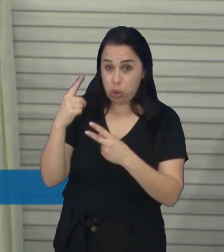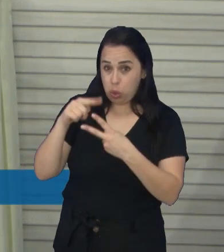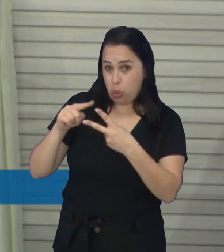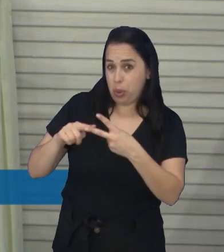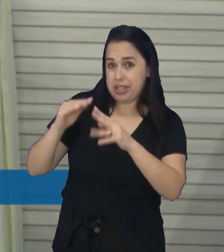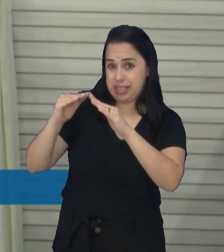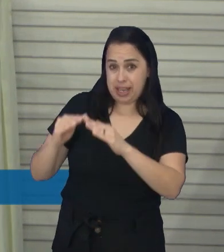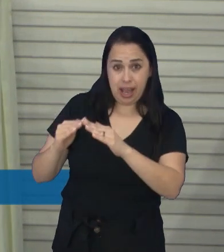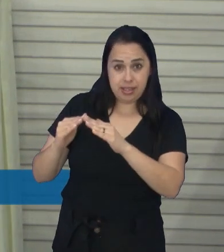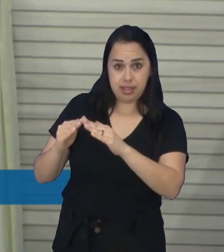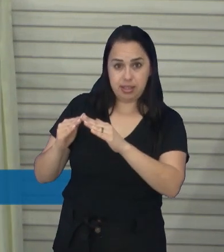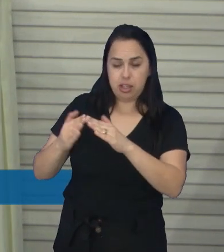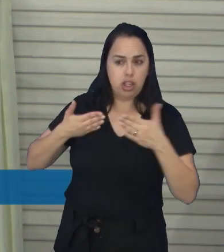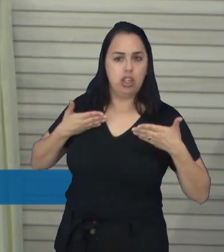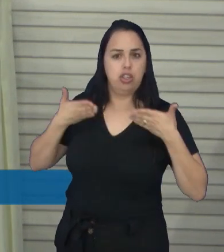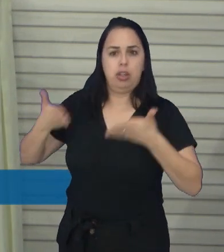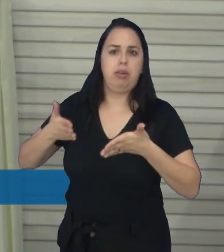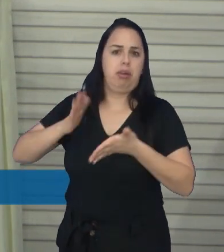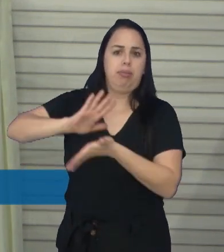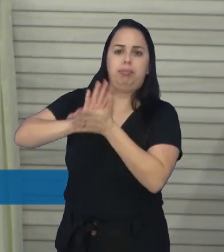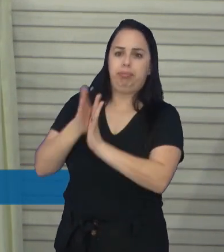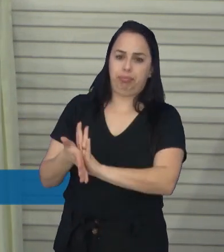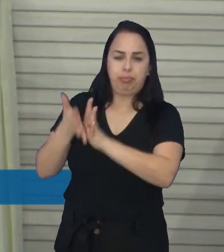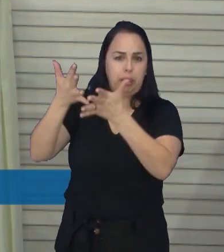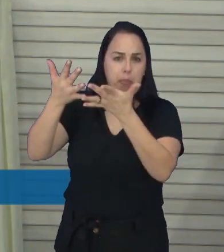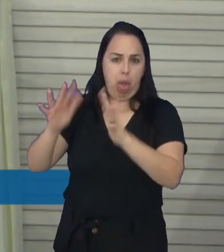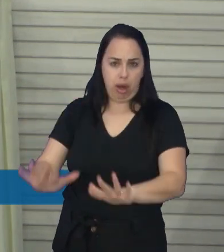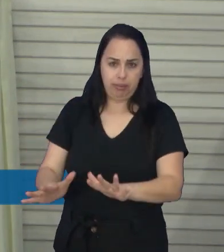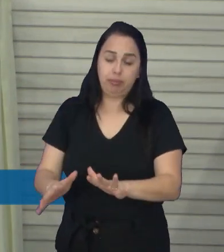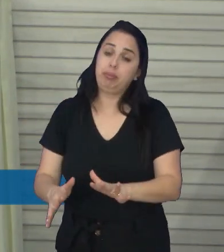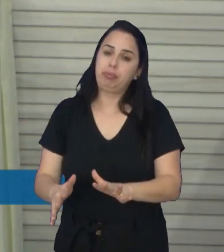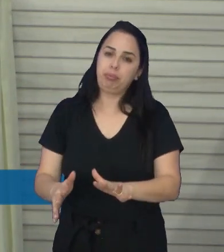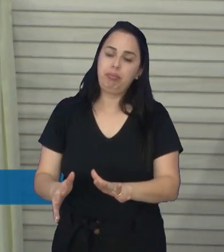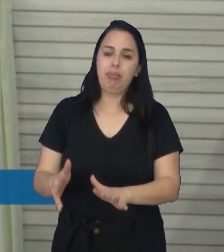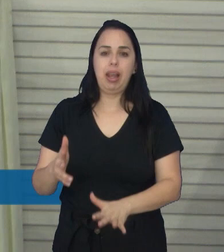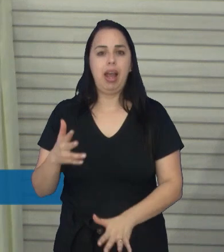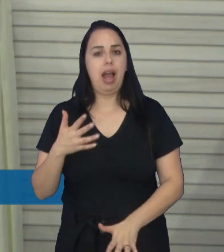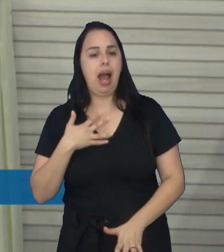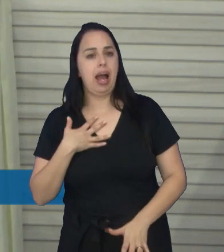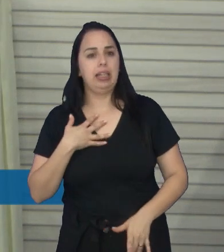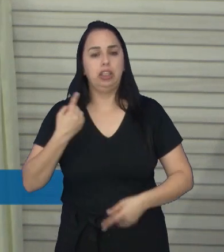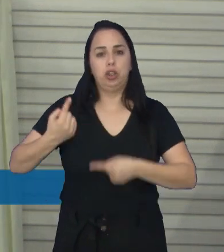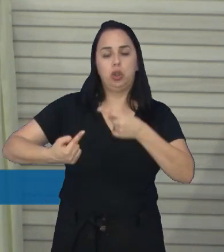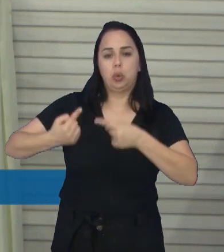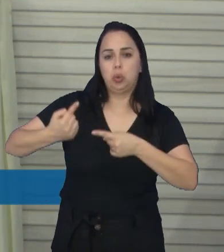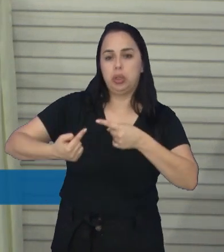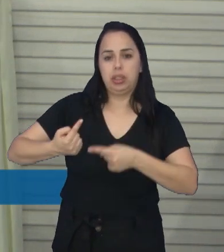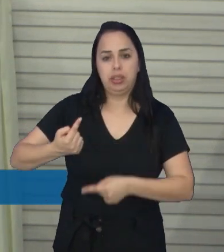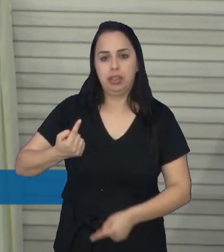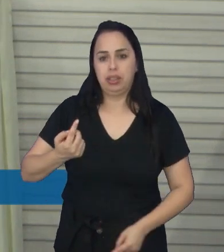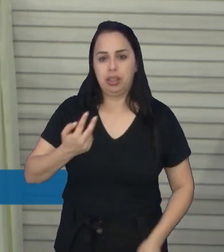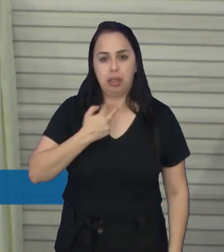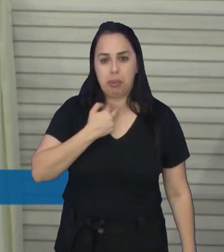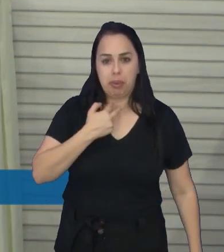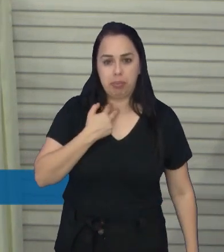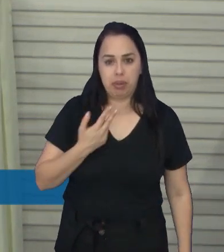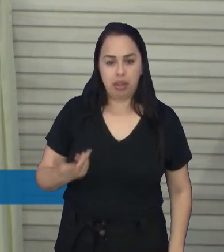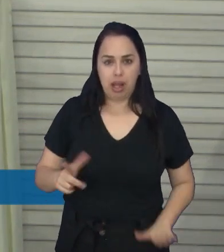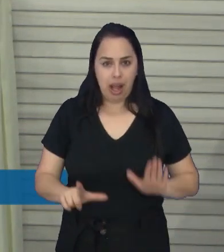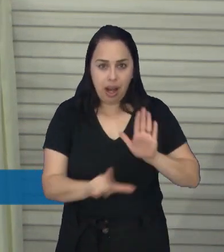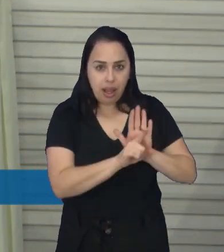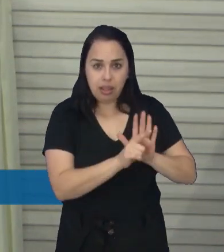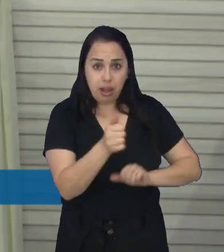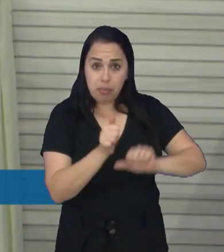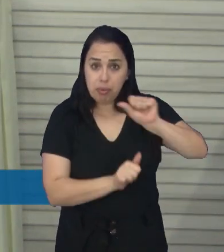não teve conversa e não há o que se dizer que não pode discutir no plano diretor o plano diretor aleijamento tá sendo